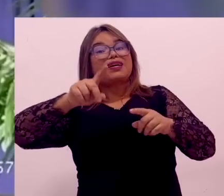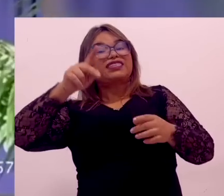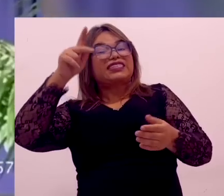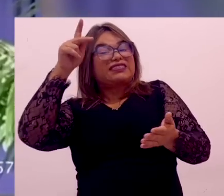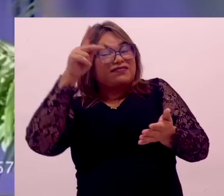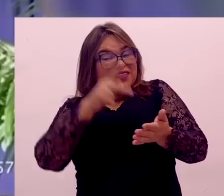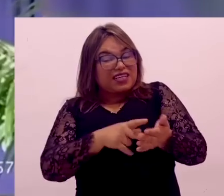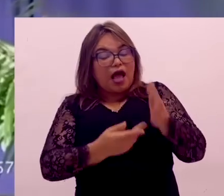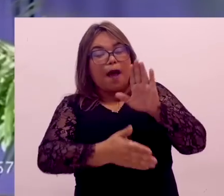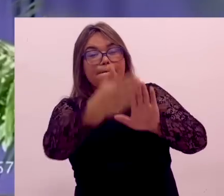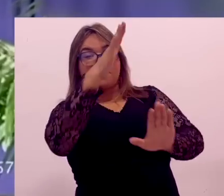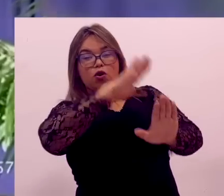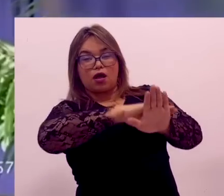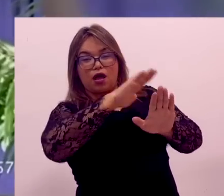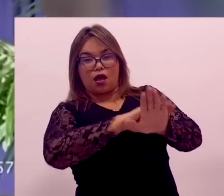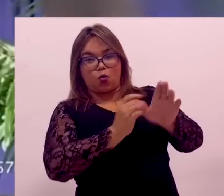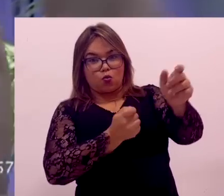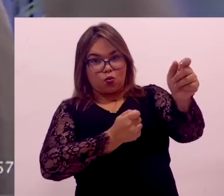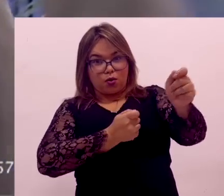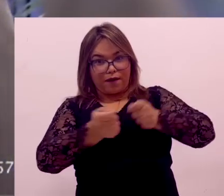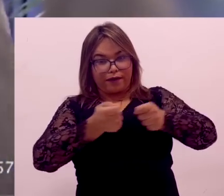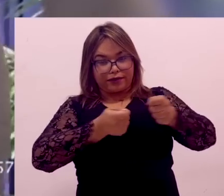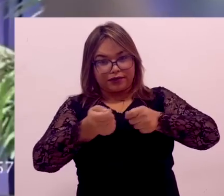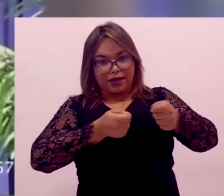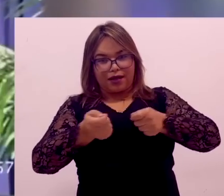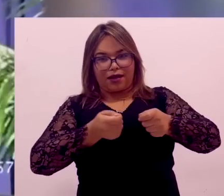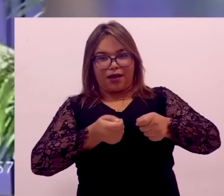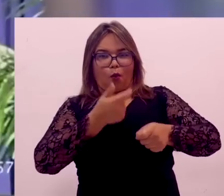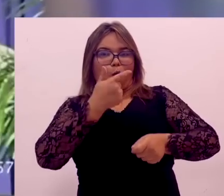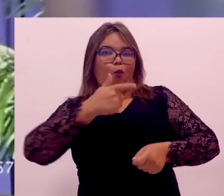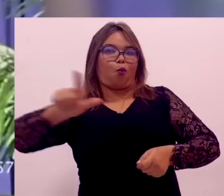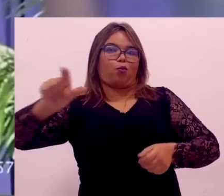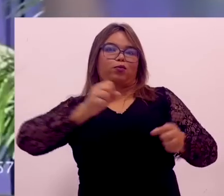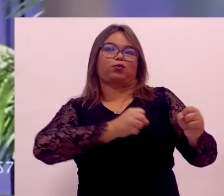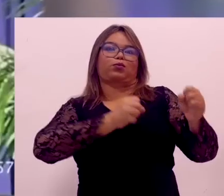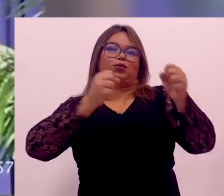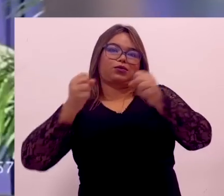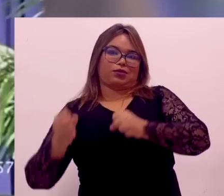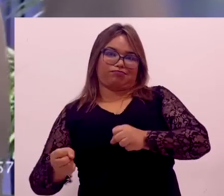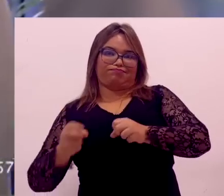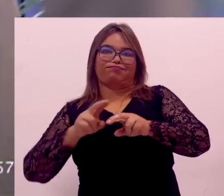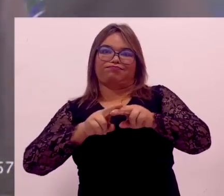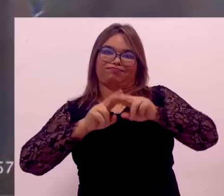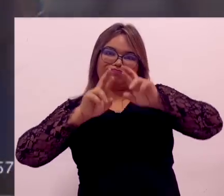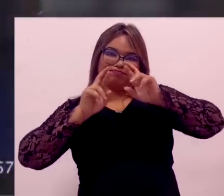poder interno. E, por isso, o resultado pode ser totalmente diferente.